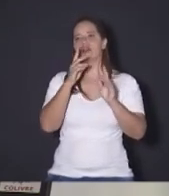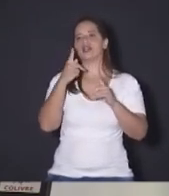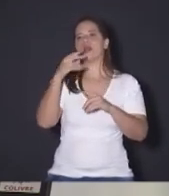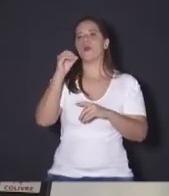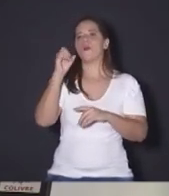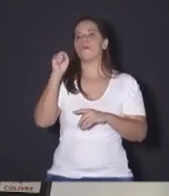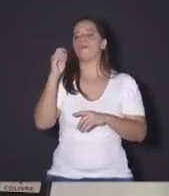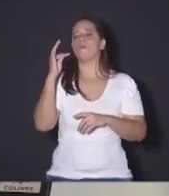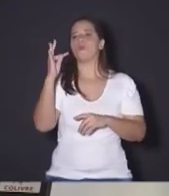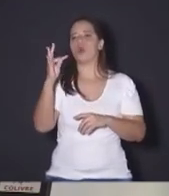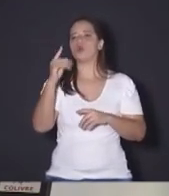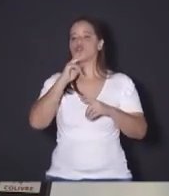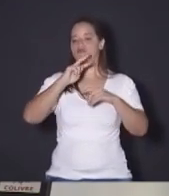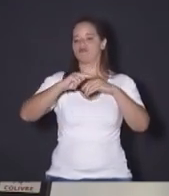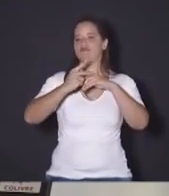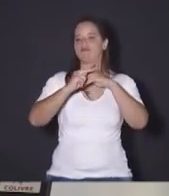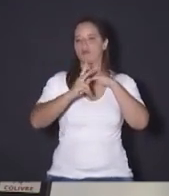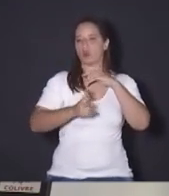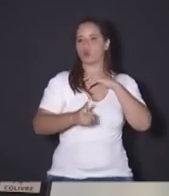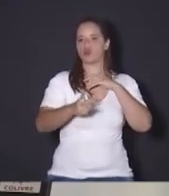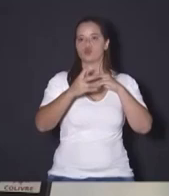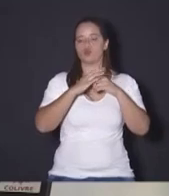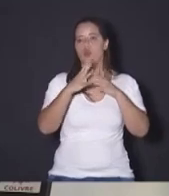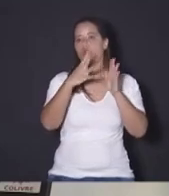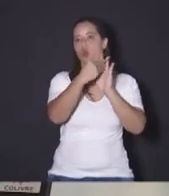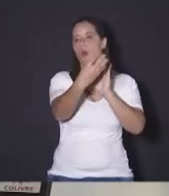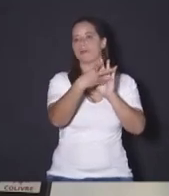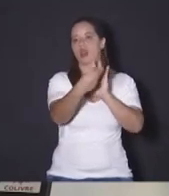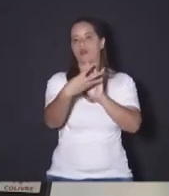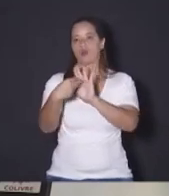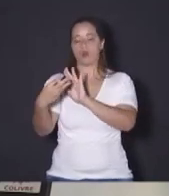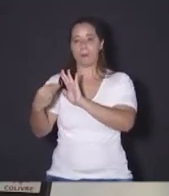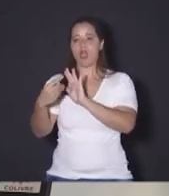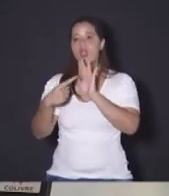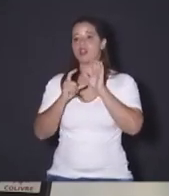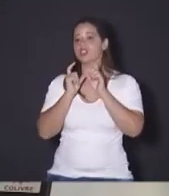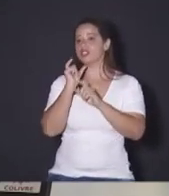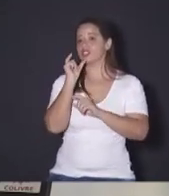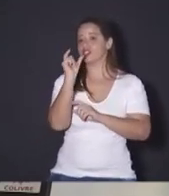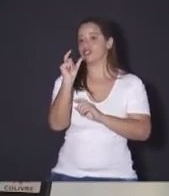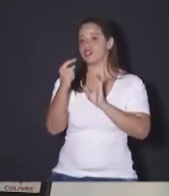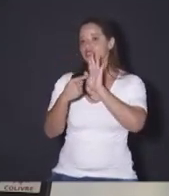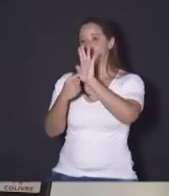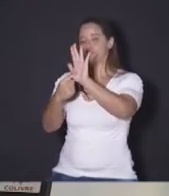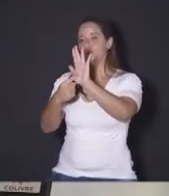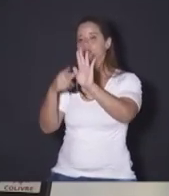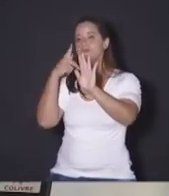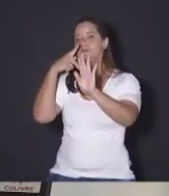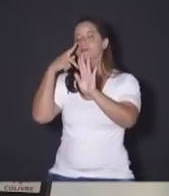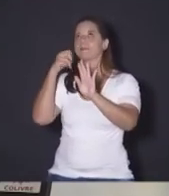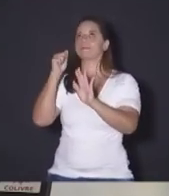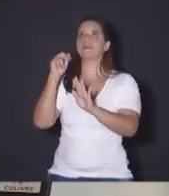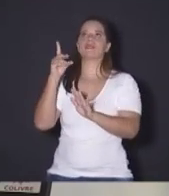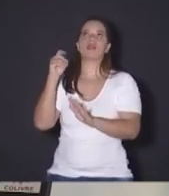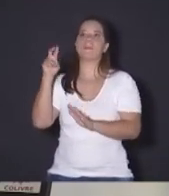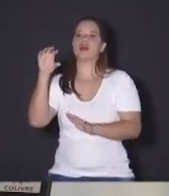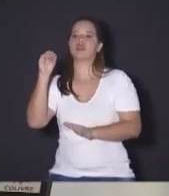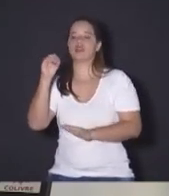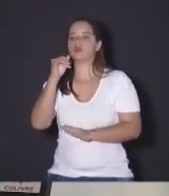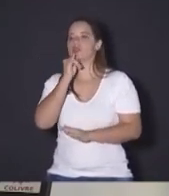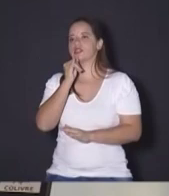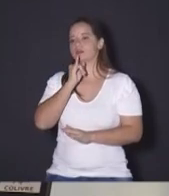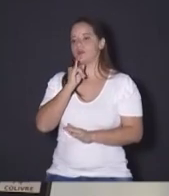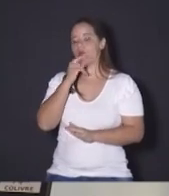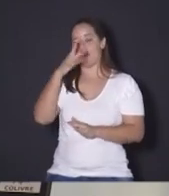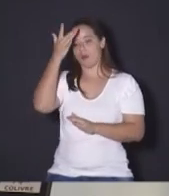é replicados é quando eles forem identificador é por um padrão tipo alguém é